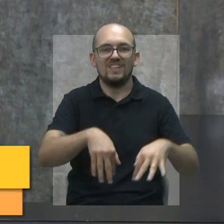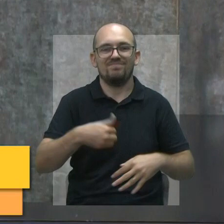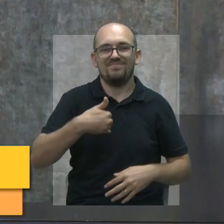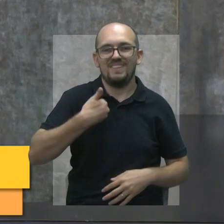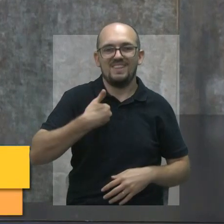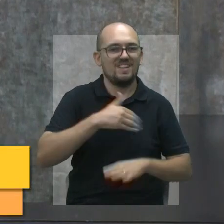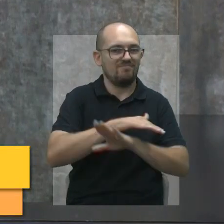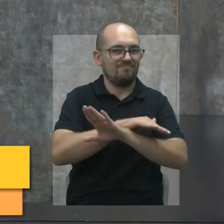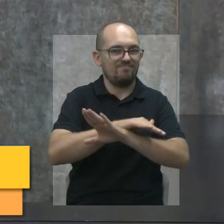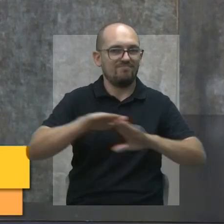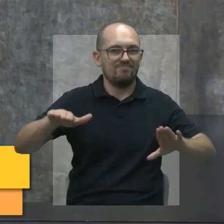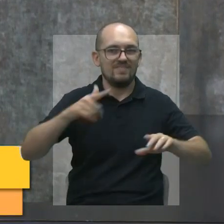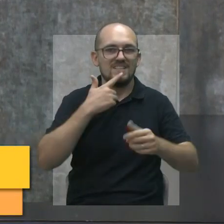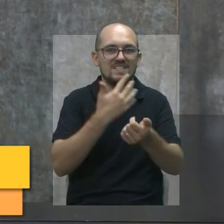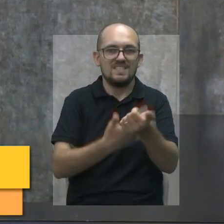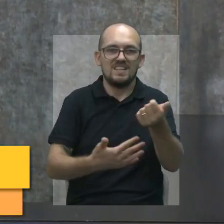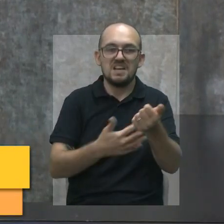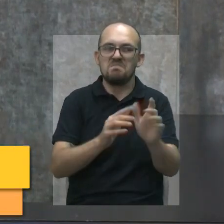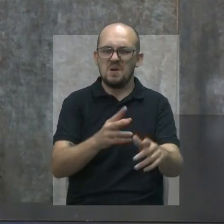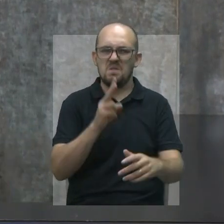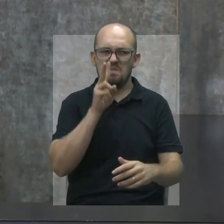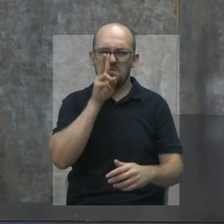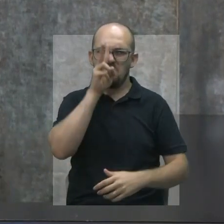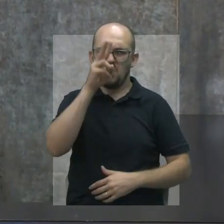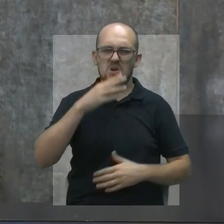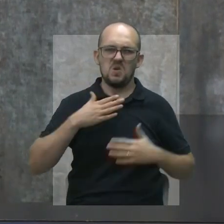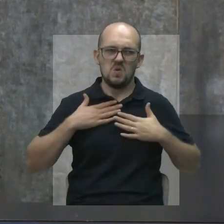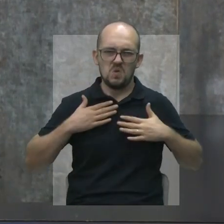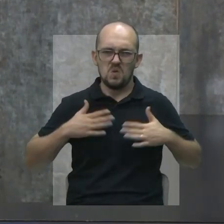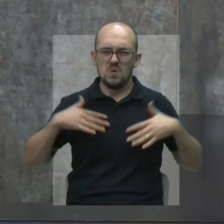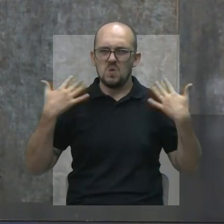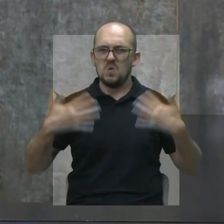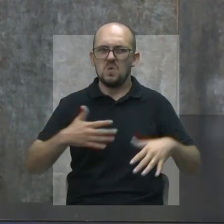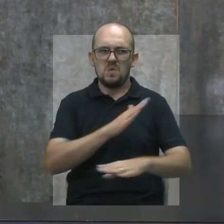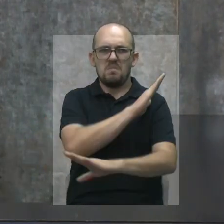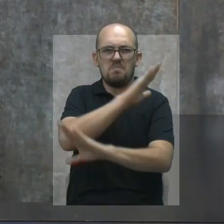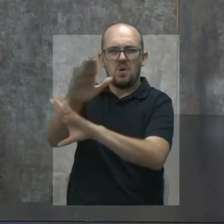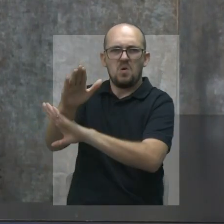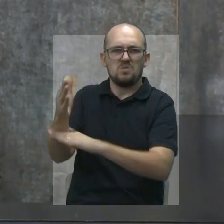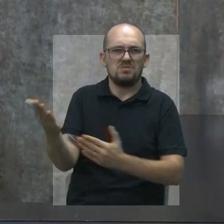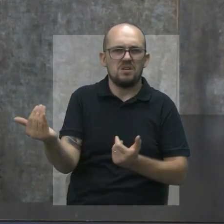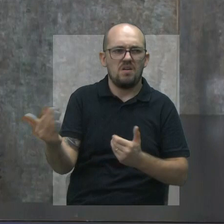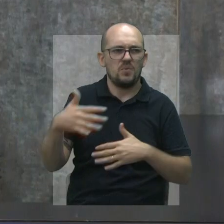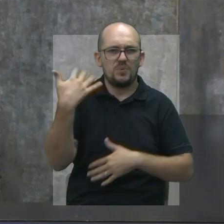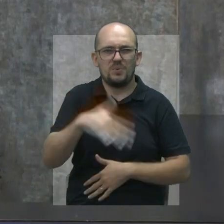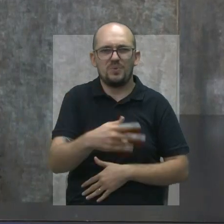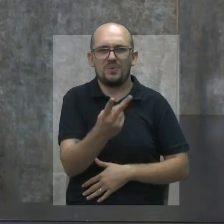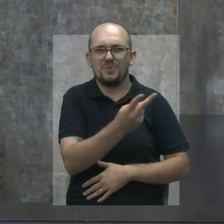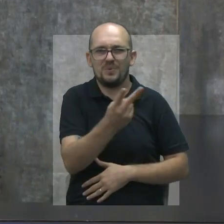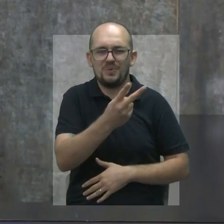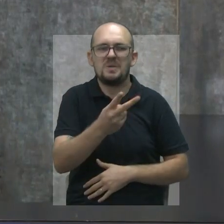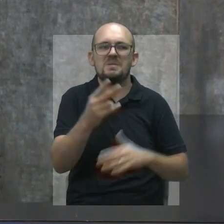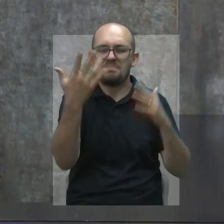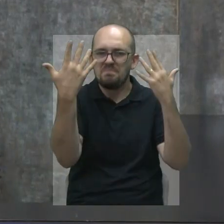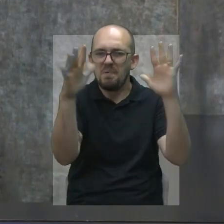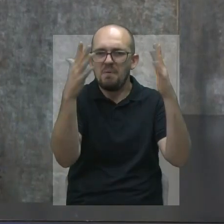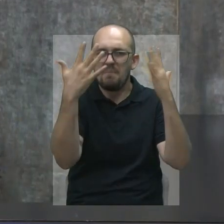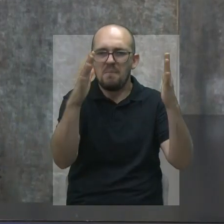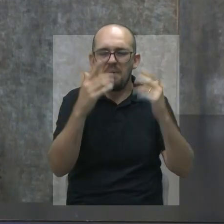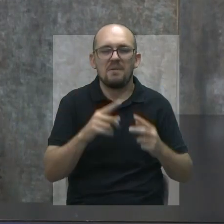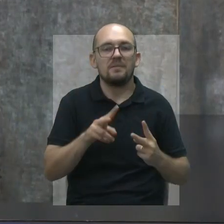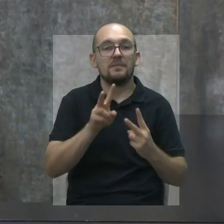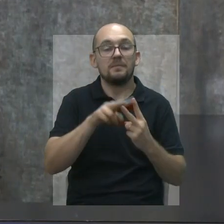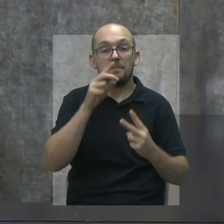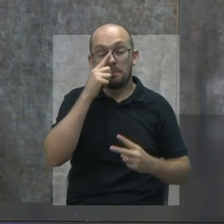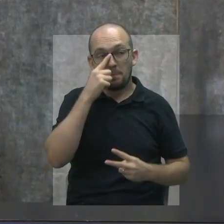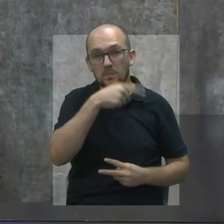que ainda estão tão fortes ainda, muito mais que muitos jovens por aí. Meus parabéns. Obrigado